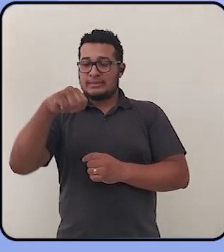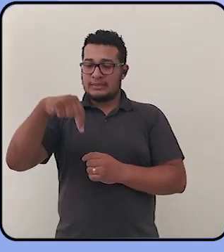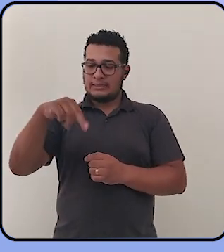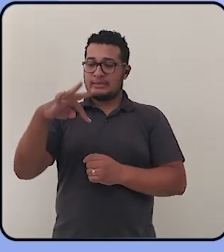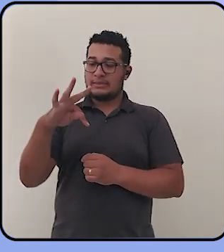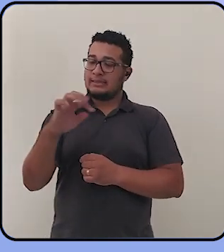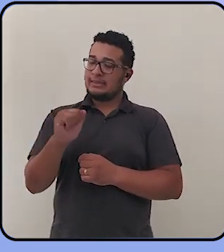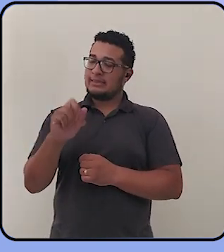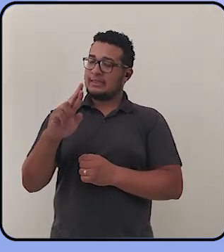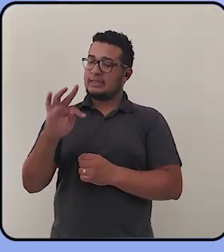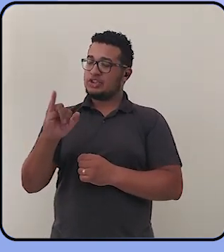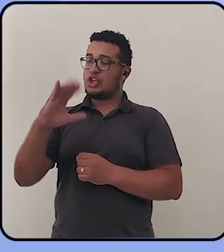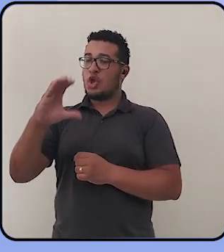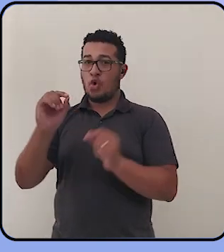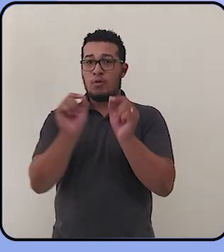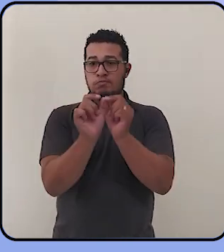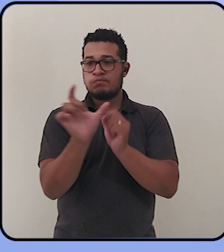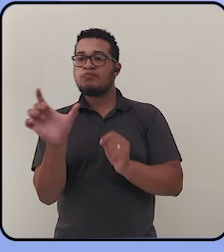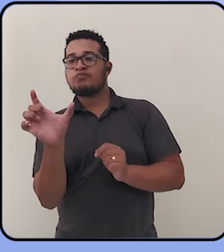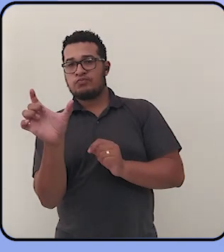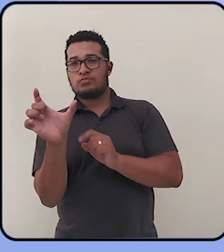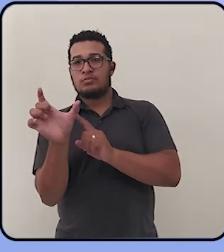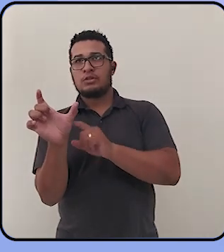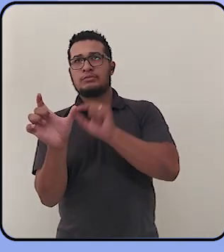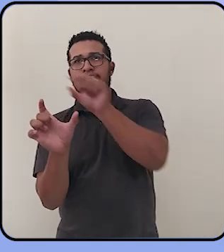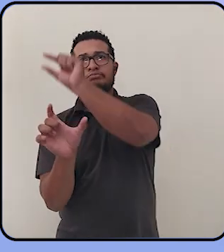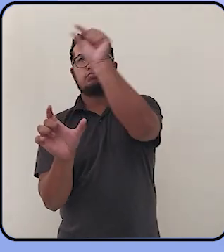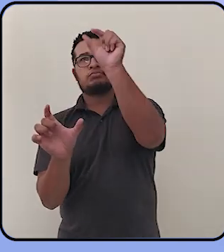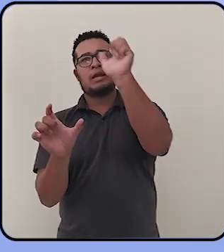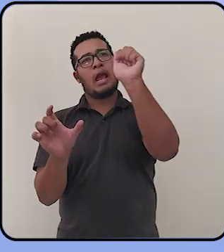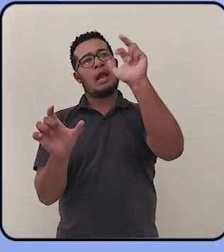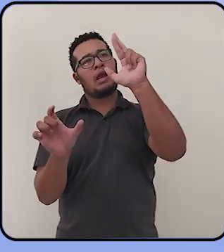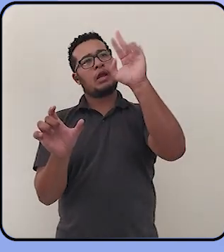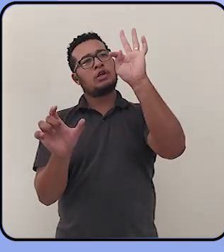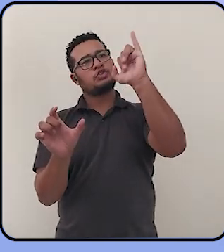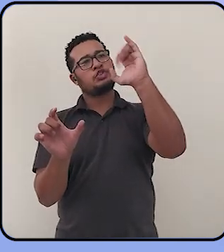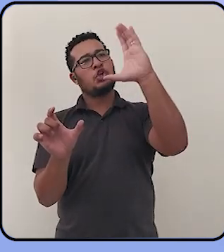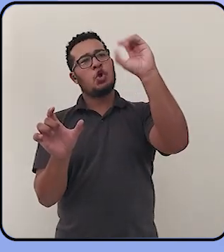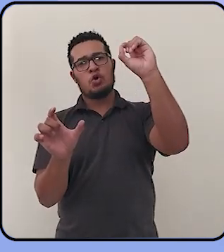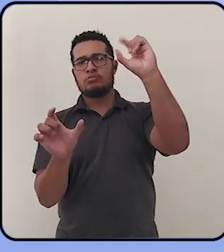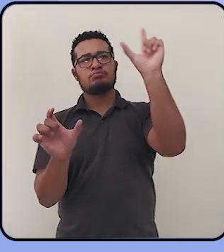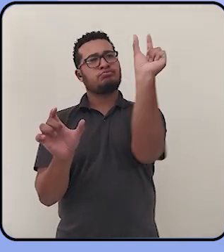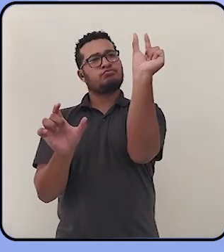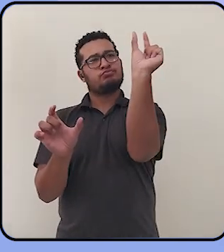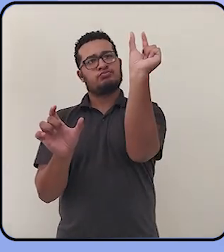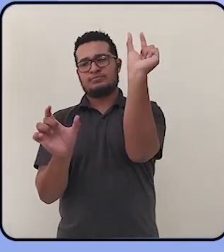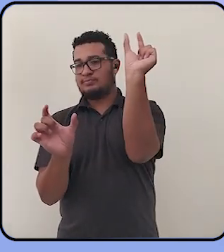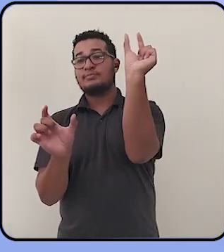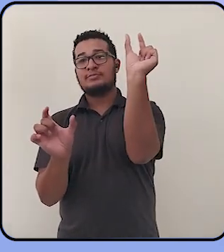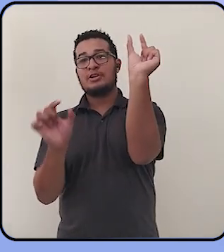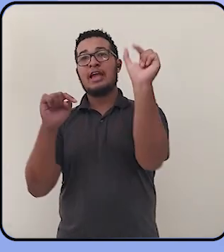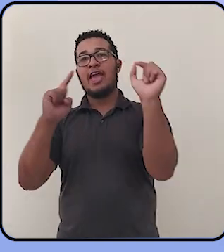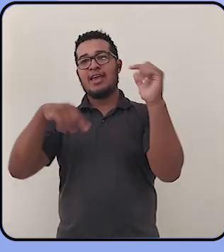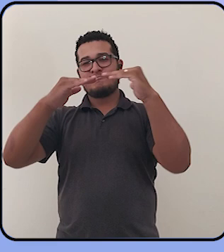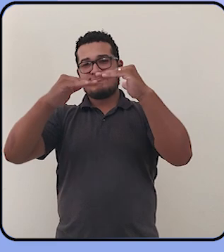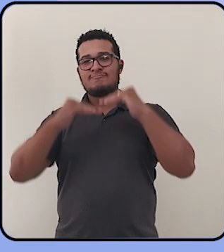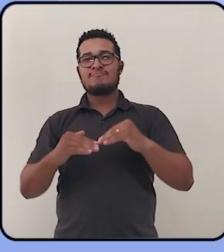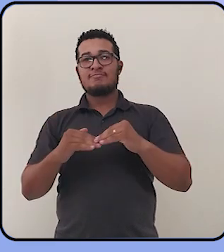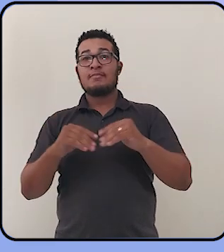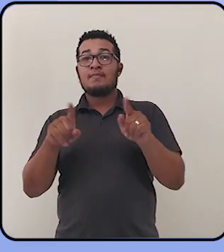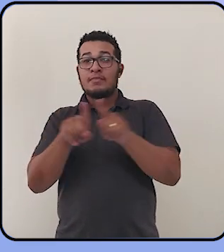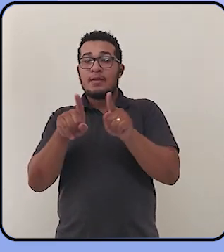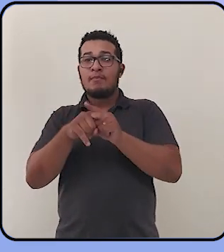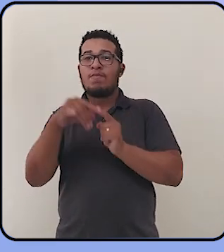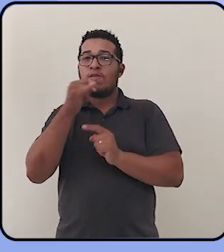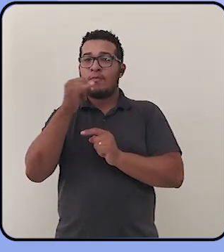palavra Antártico é maior do que a palavra Ártico. E a grande confusão que tem, que entre o Trópico de Câncer